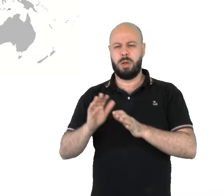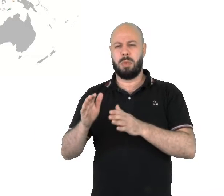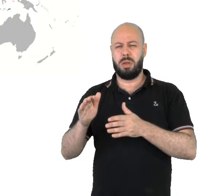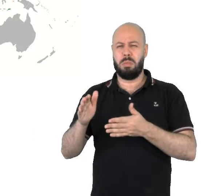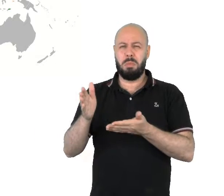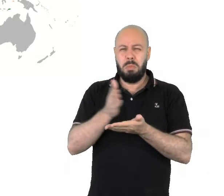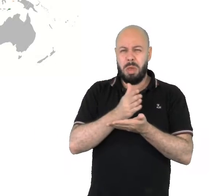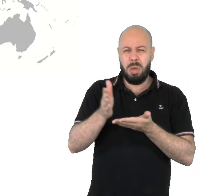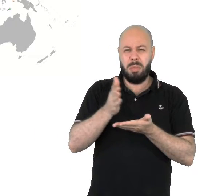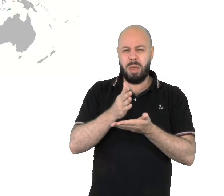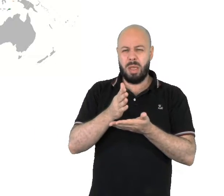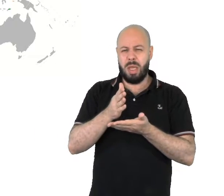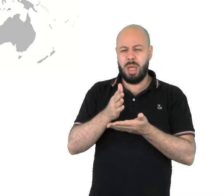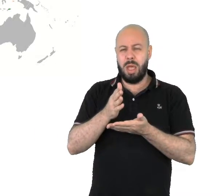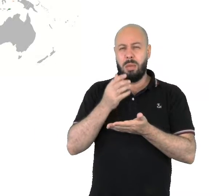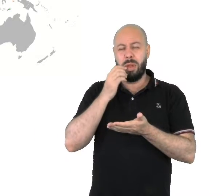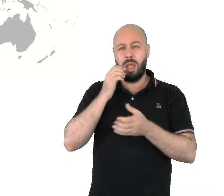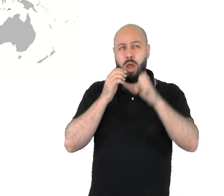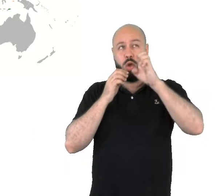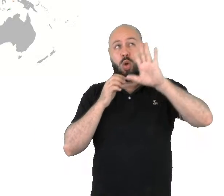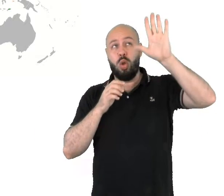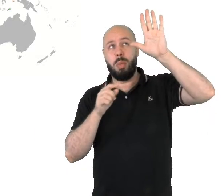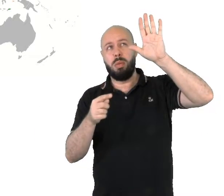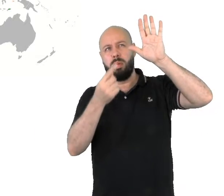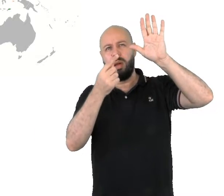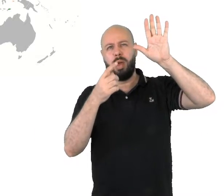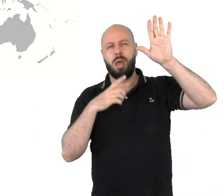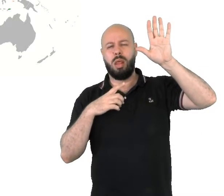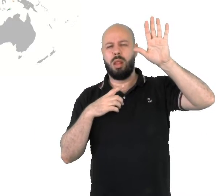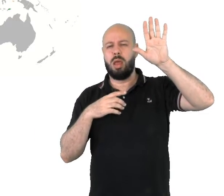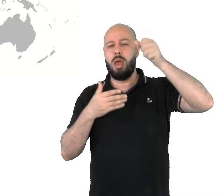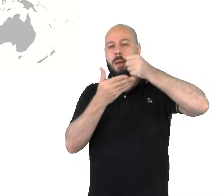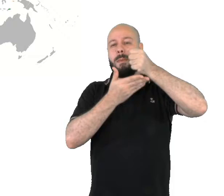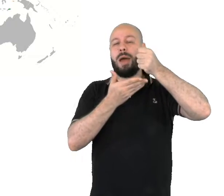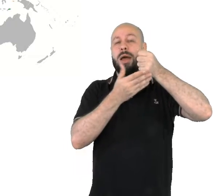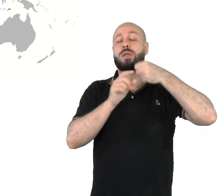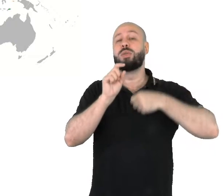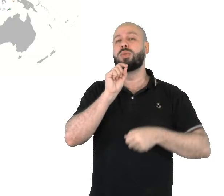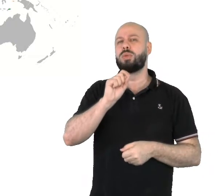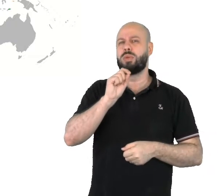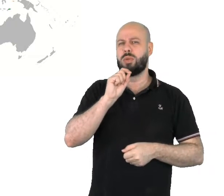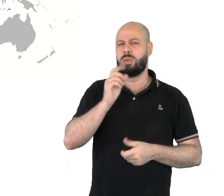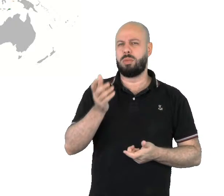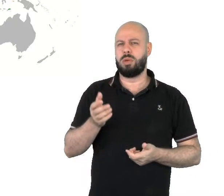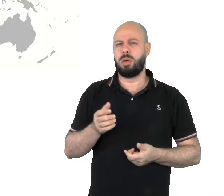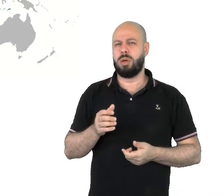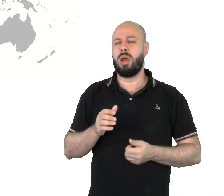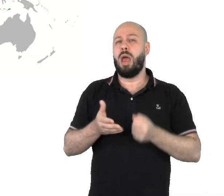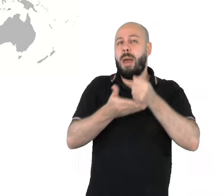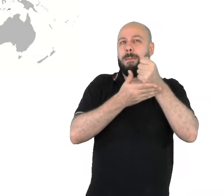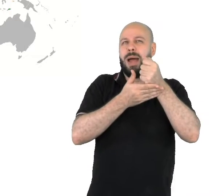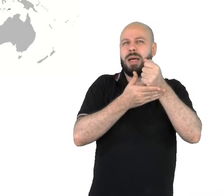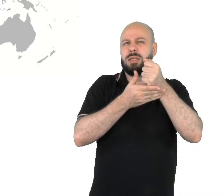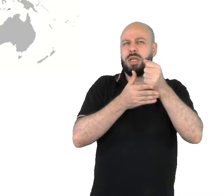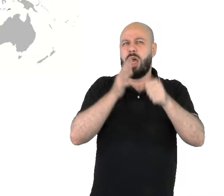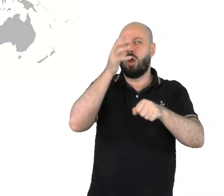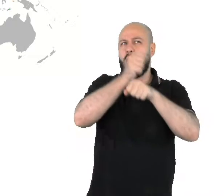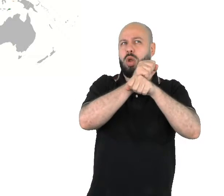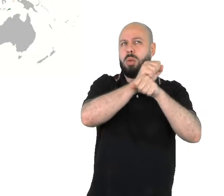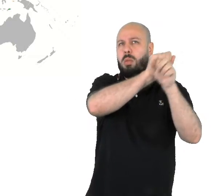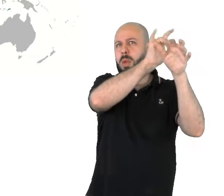ali da região da Europa, onde são as bases de colônia,